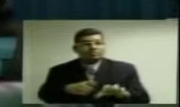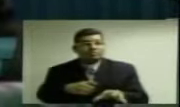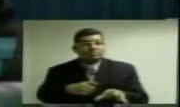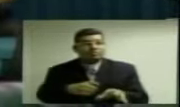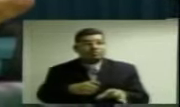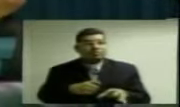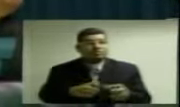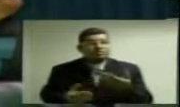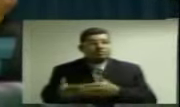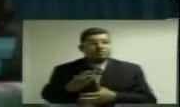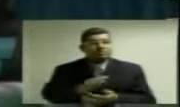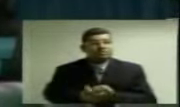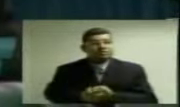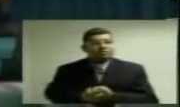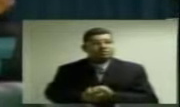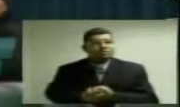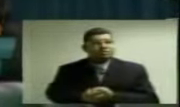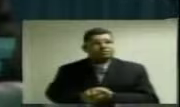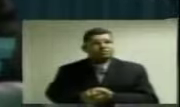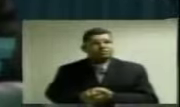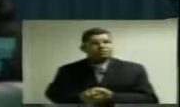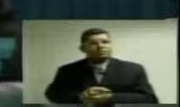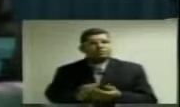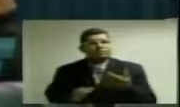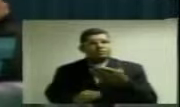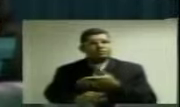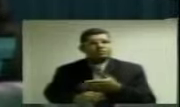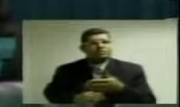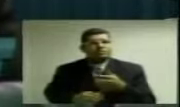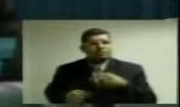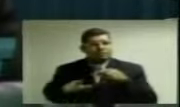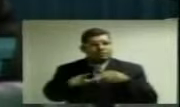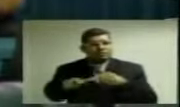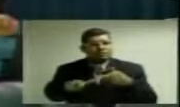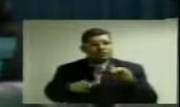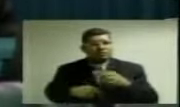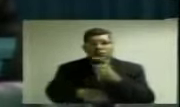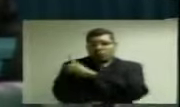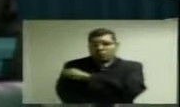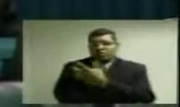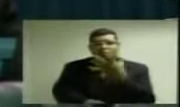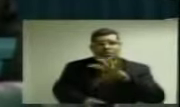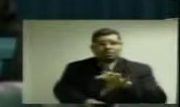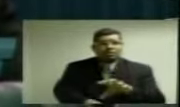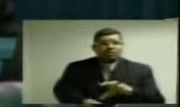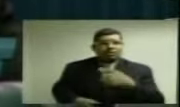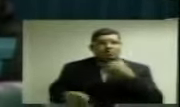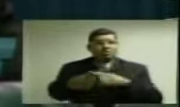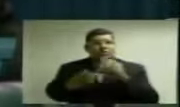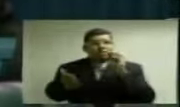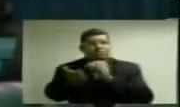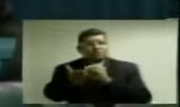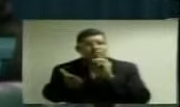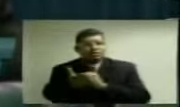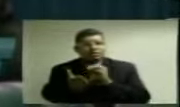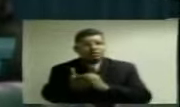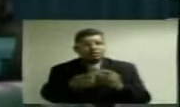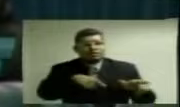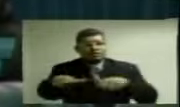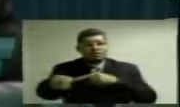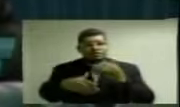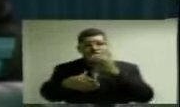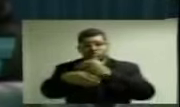ir, não é só o médico que não quer ir, o psicólogo não quer ir, o advogado não quer ir, o enfermeiro não quer ir, porque faltam